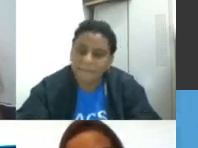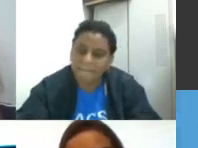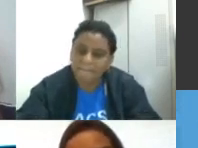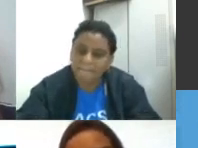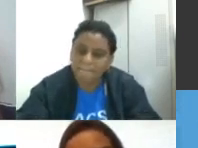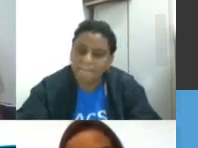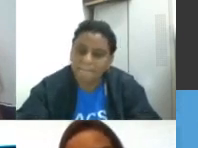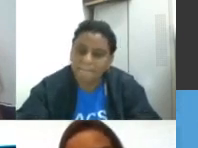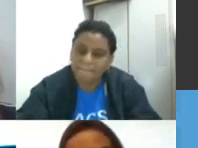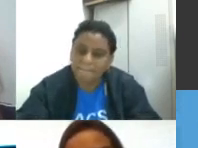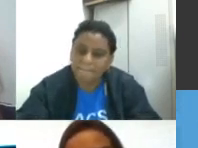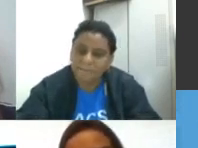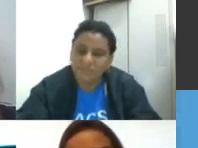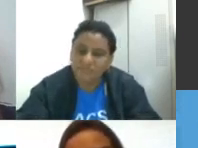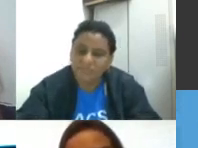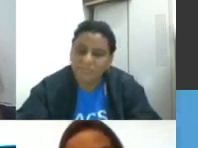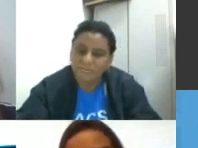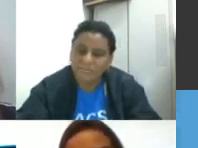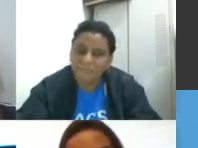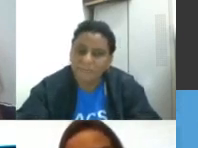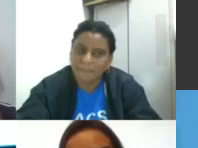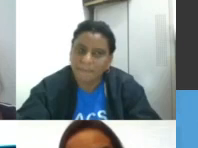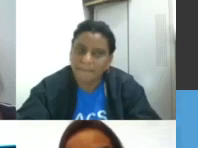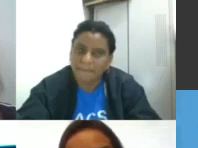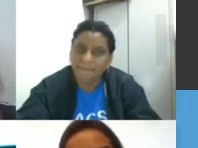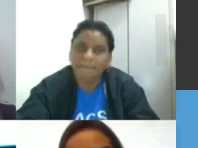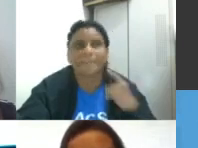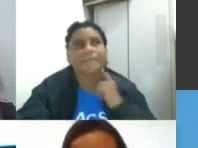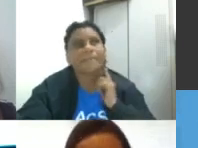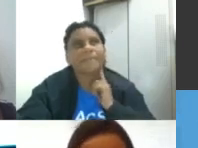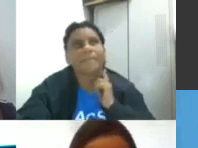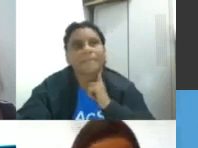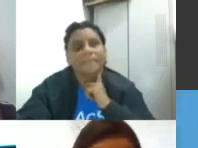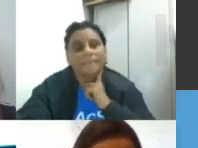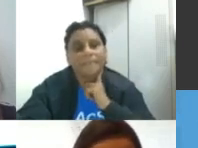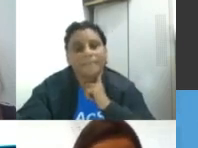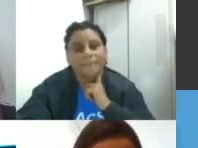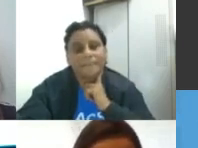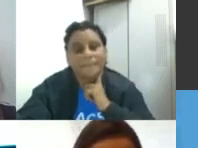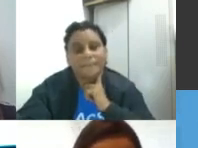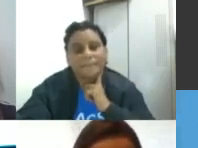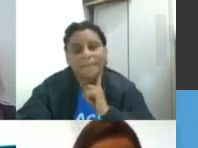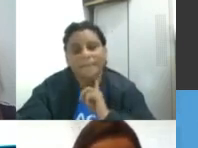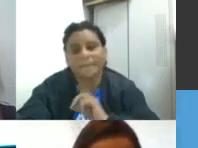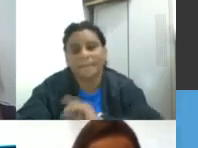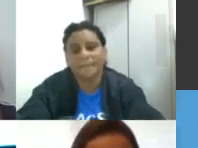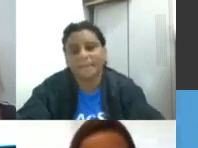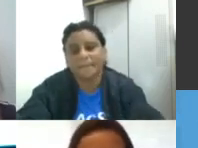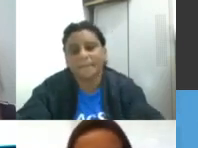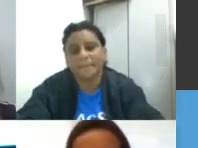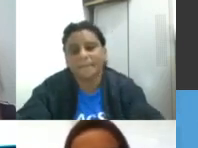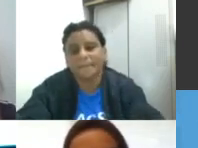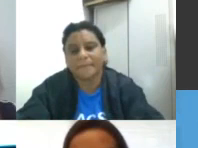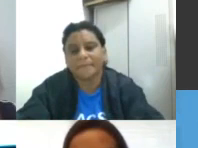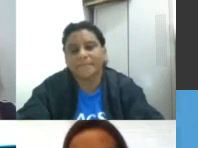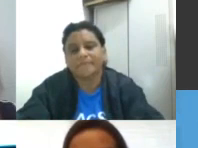aqui se um paciente com TB ganglionar o médico do convênio prescreveu quatro meses de